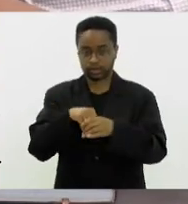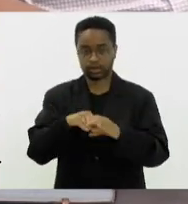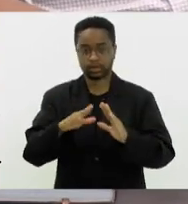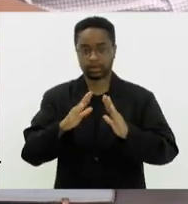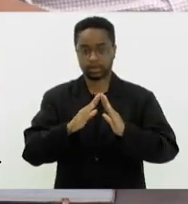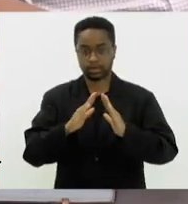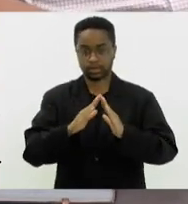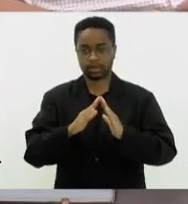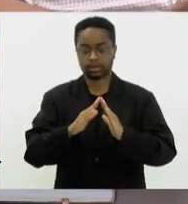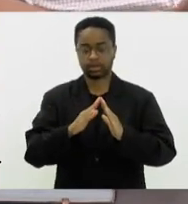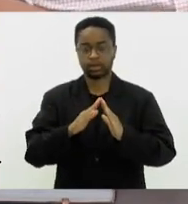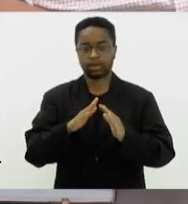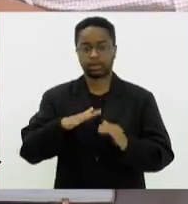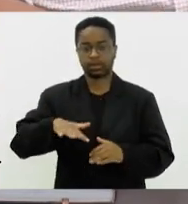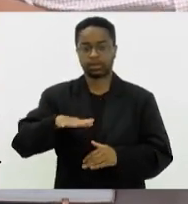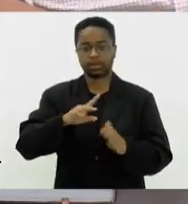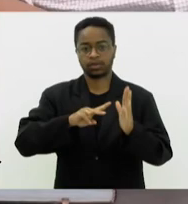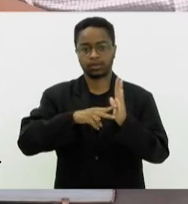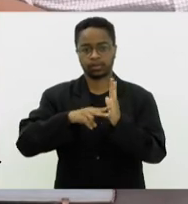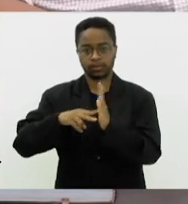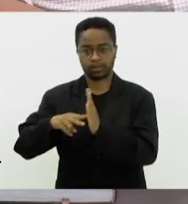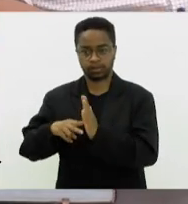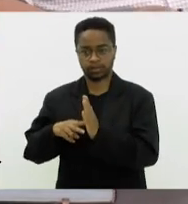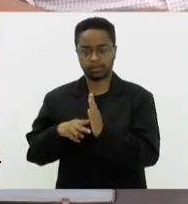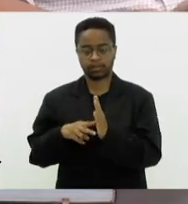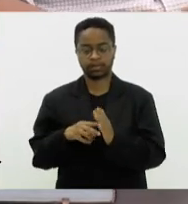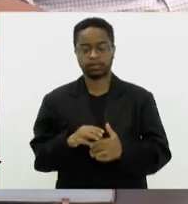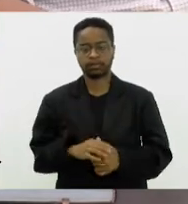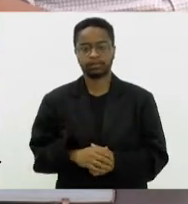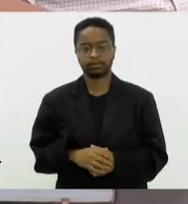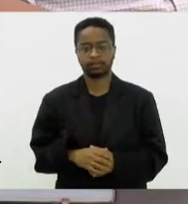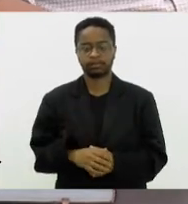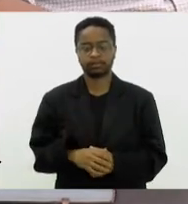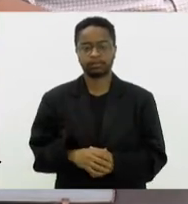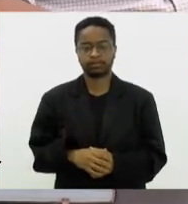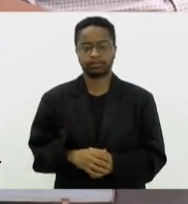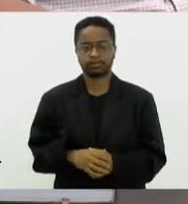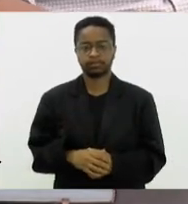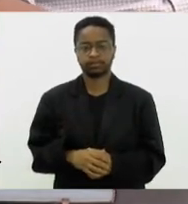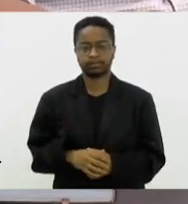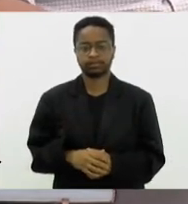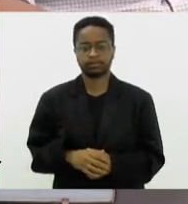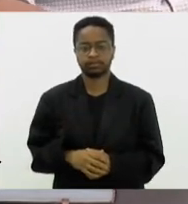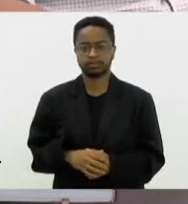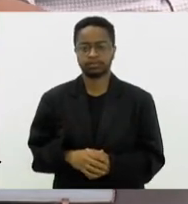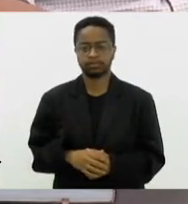nas dependências de condomínios residenciais, na forma que menciona. Ainda que